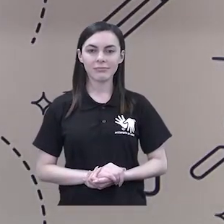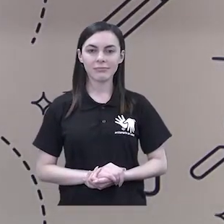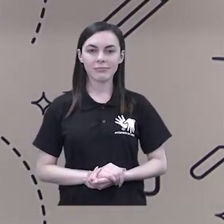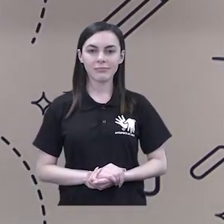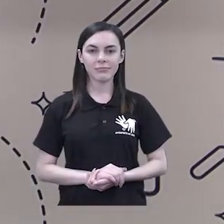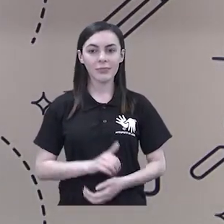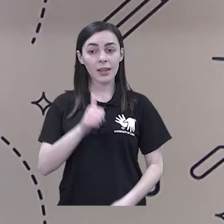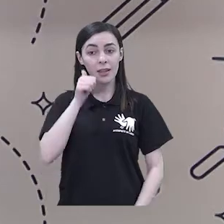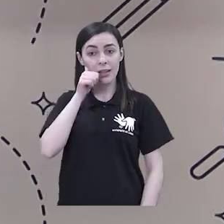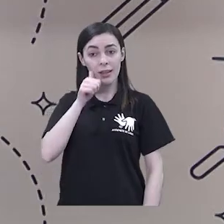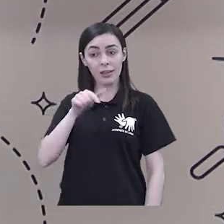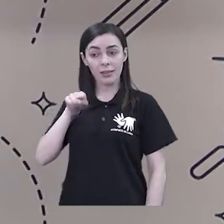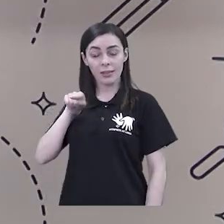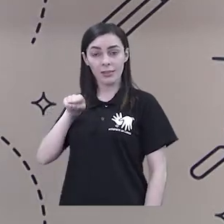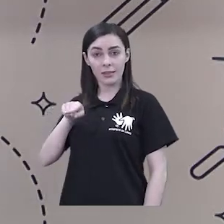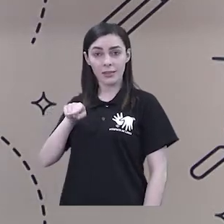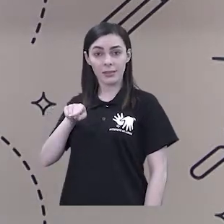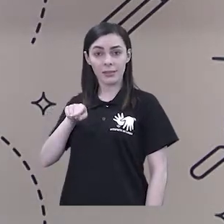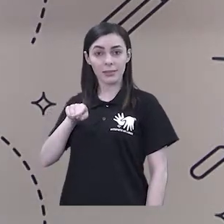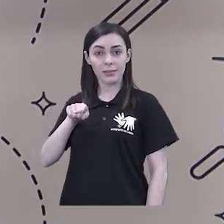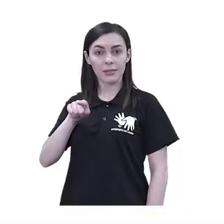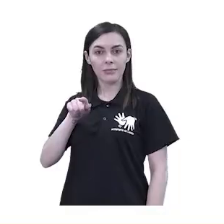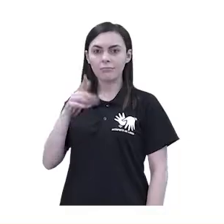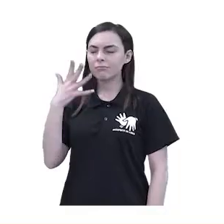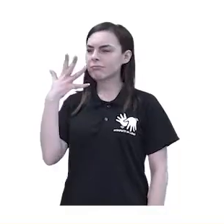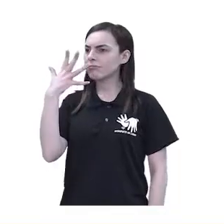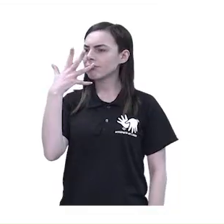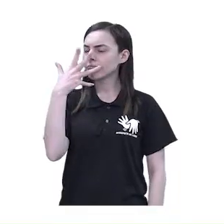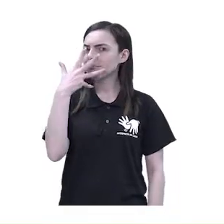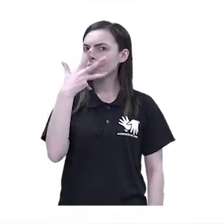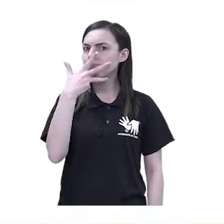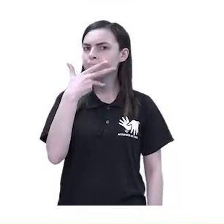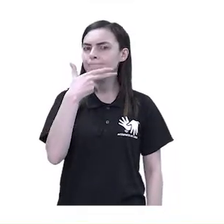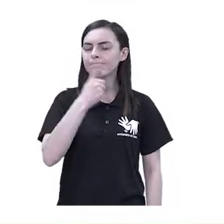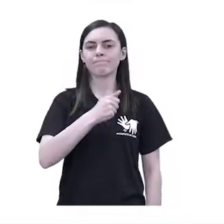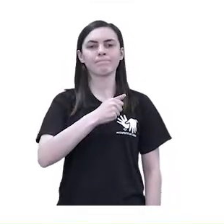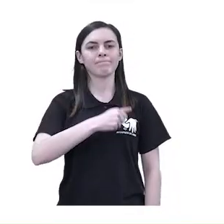Ela é uma mulher linda.